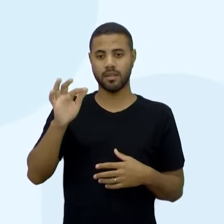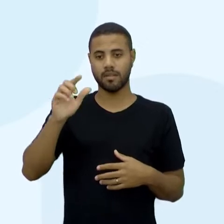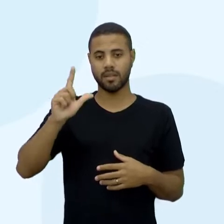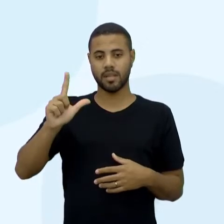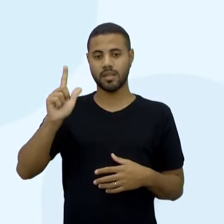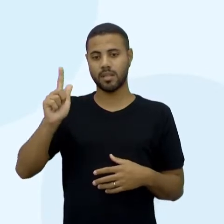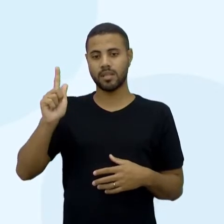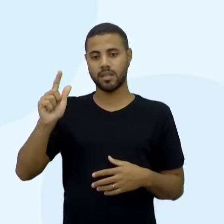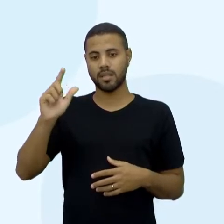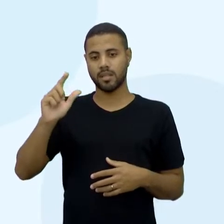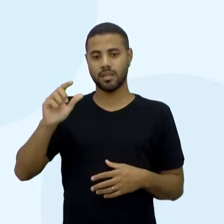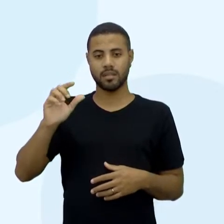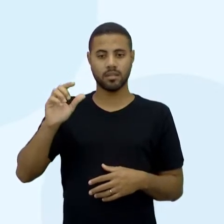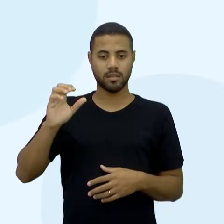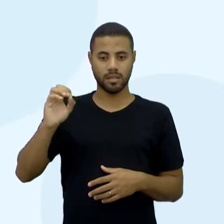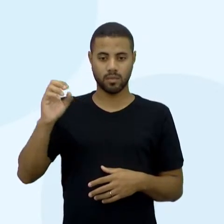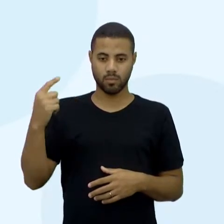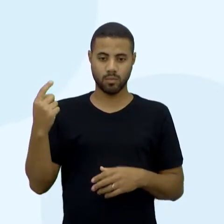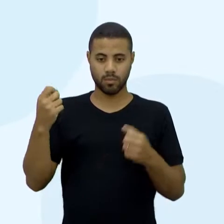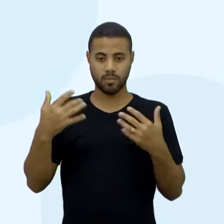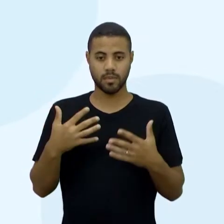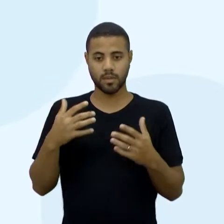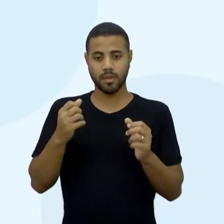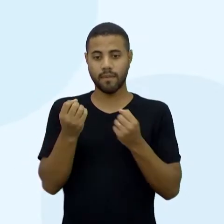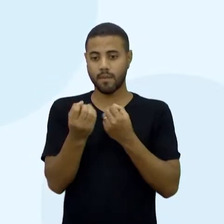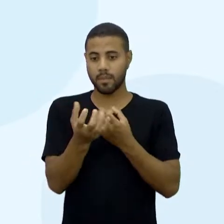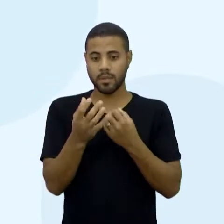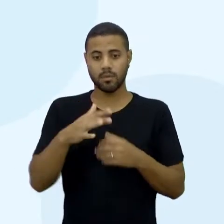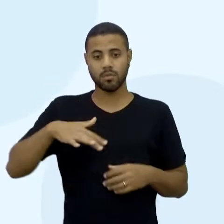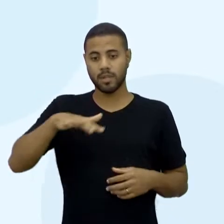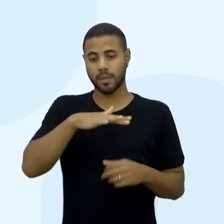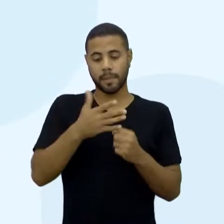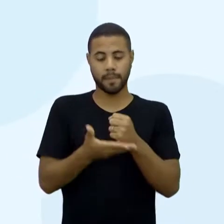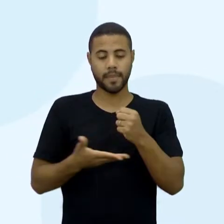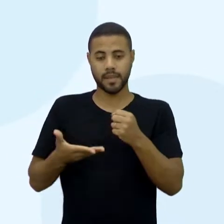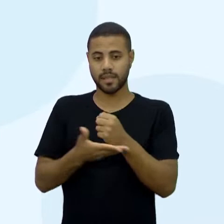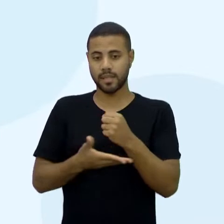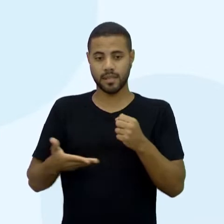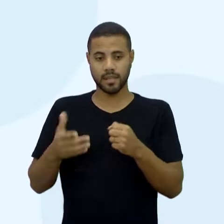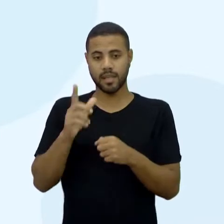MFLGG01 e a gente tem a da formação geral básica.